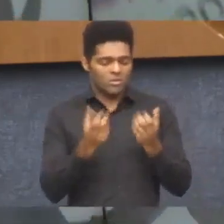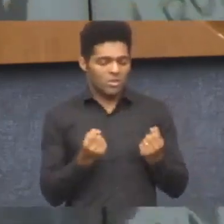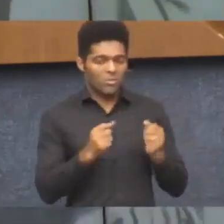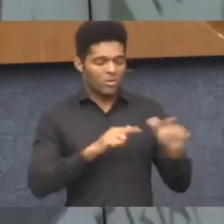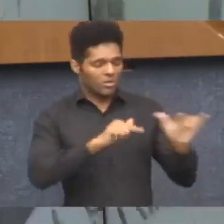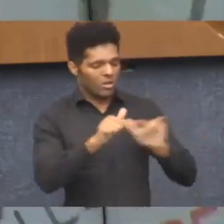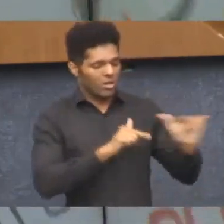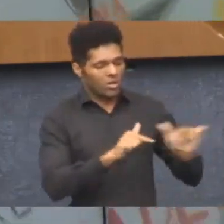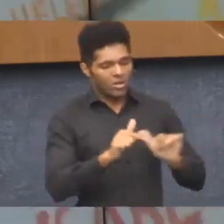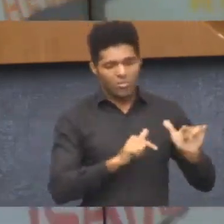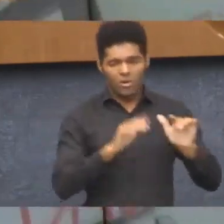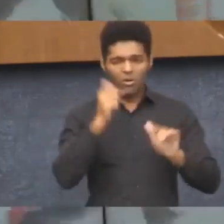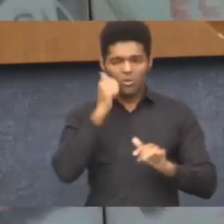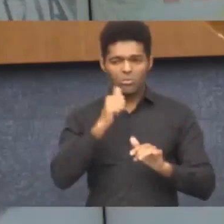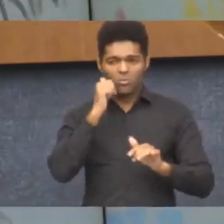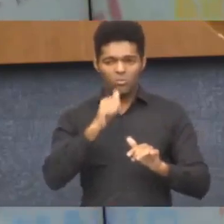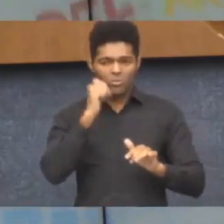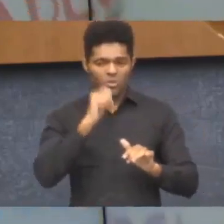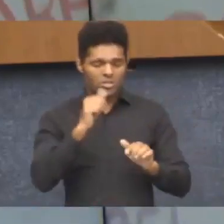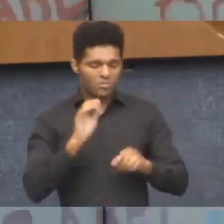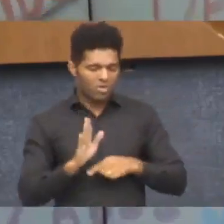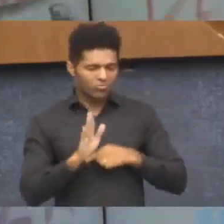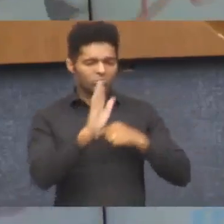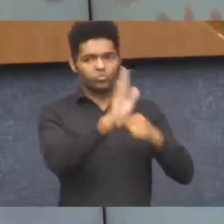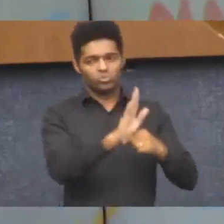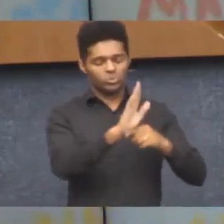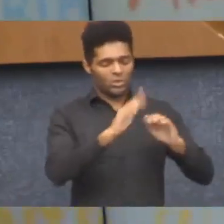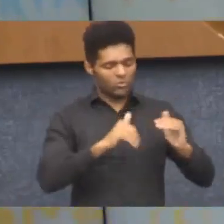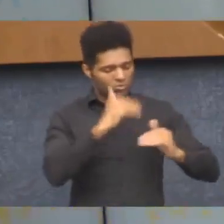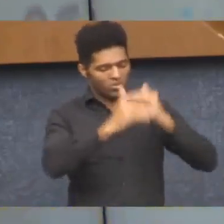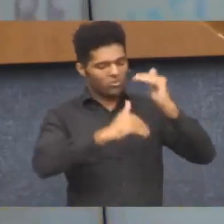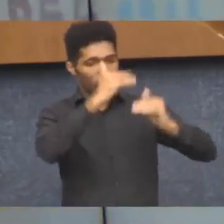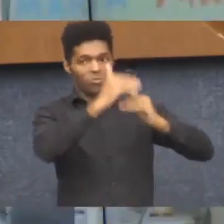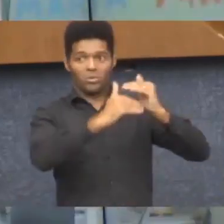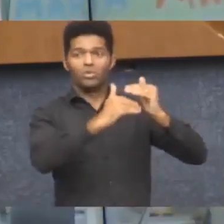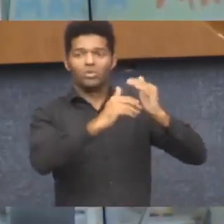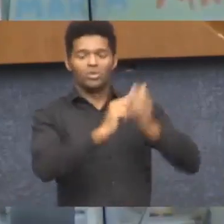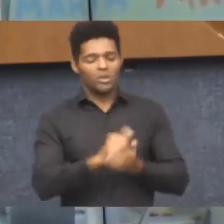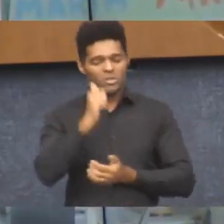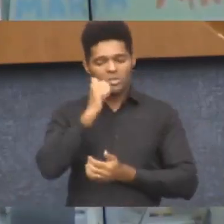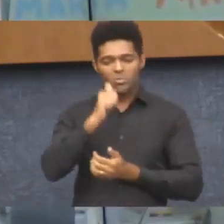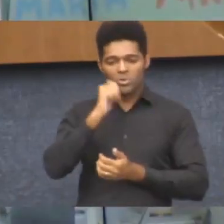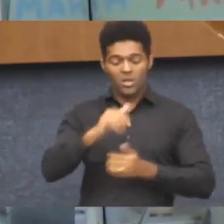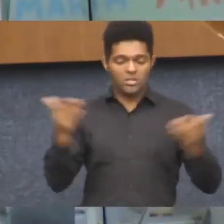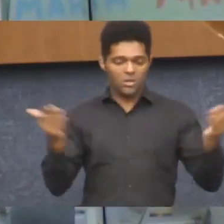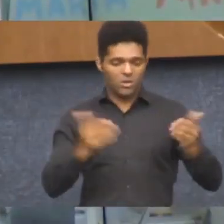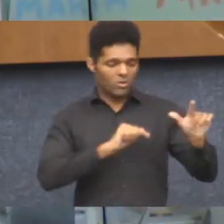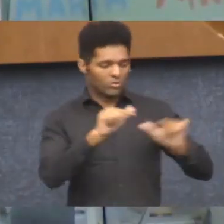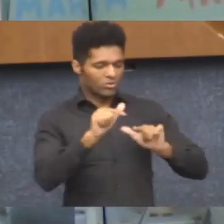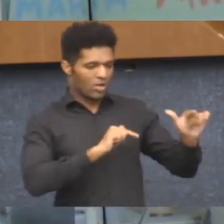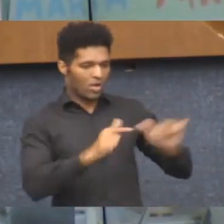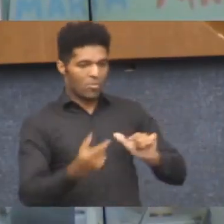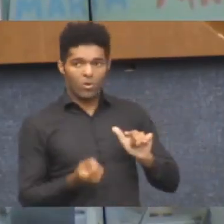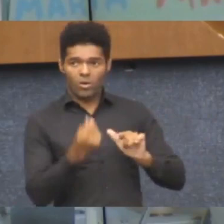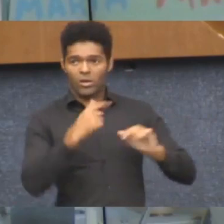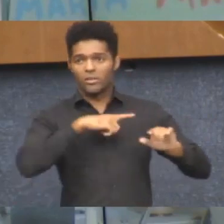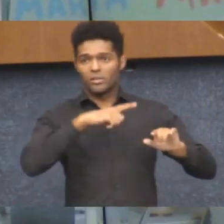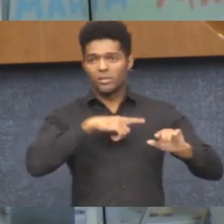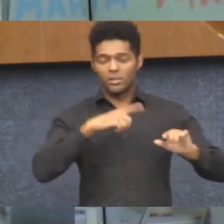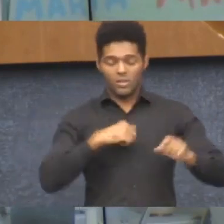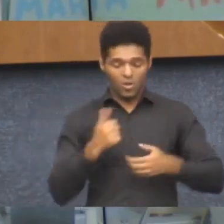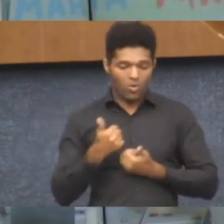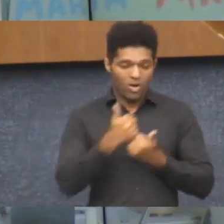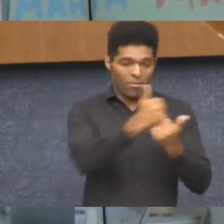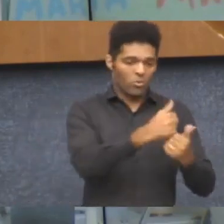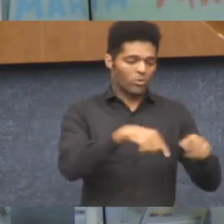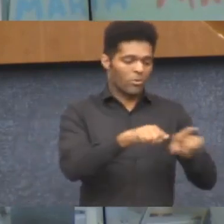para resgatar sua autoestima, seu valor. E essas mulheres geram renda, com o trabalho e o apoio do centro de saúde, dos